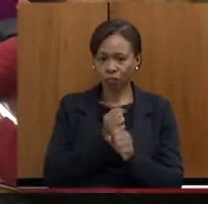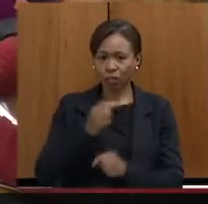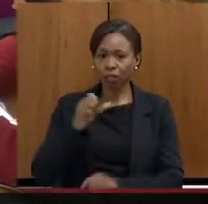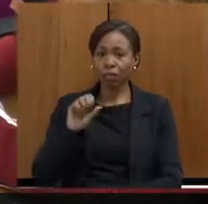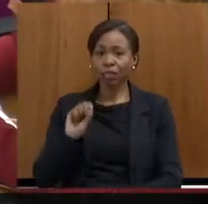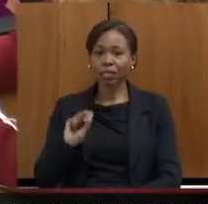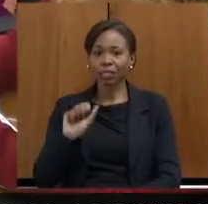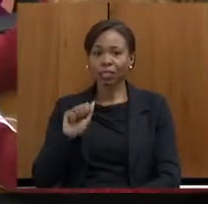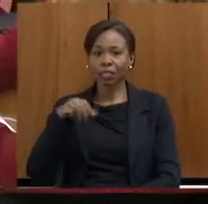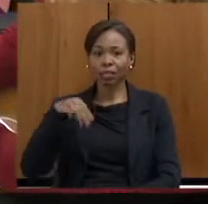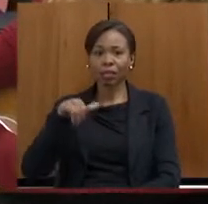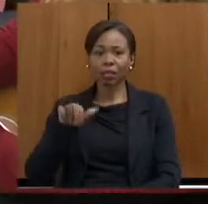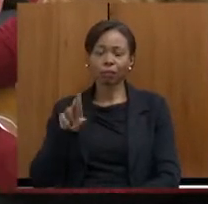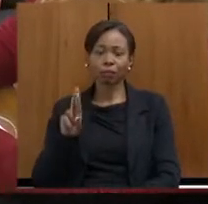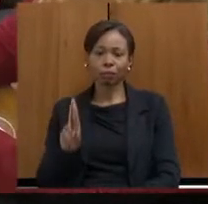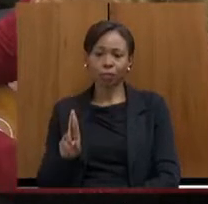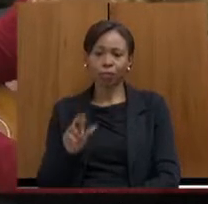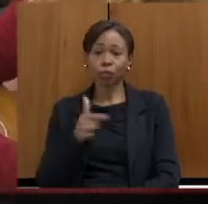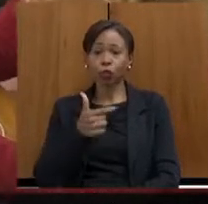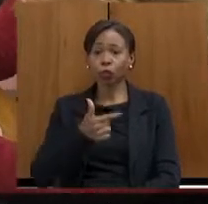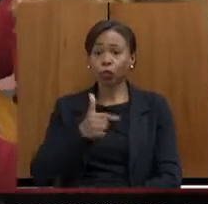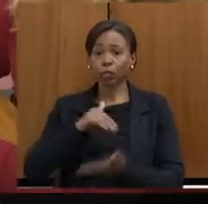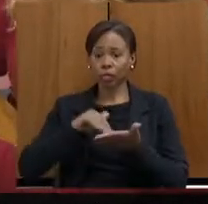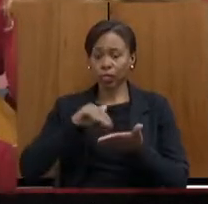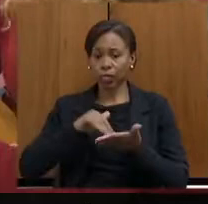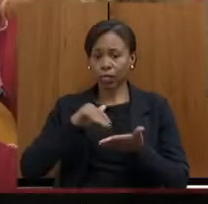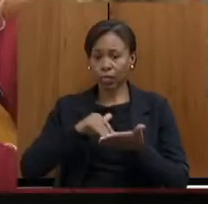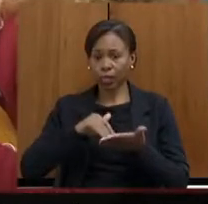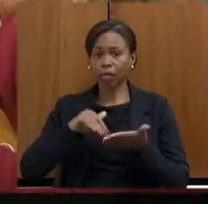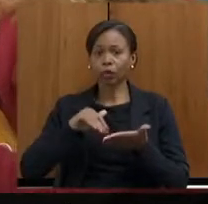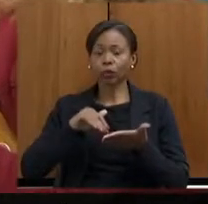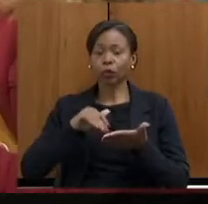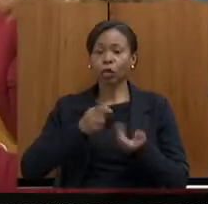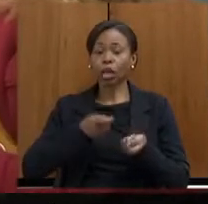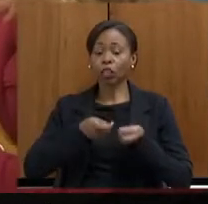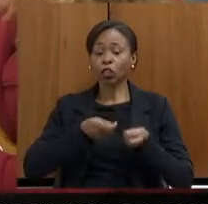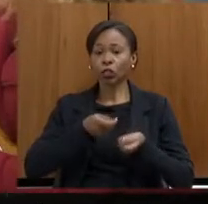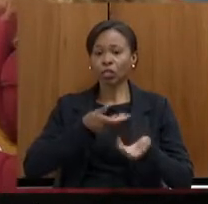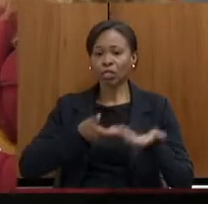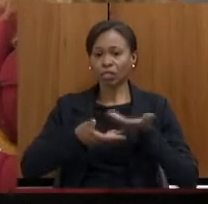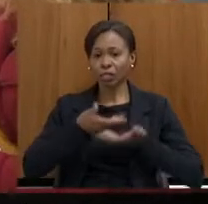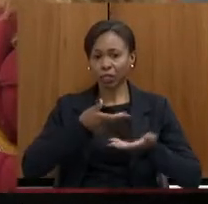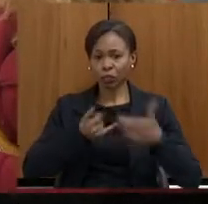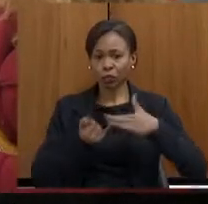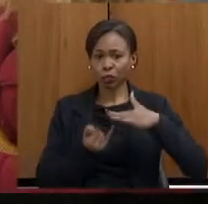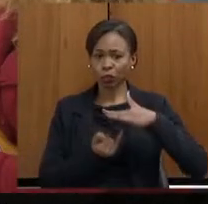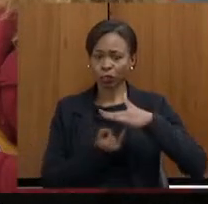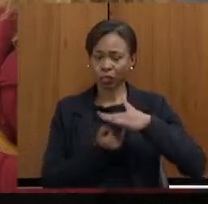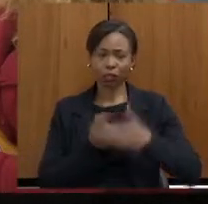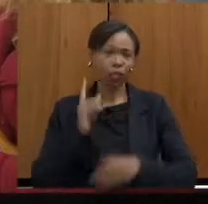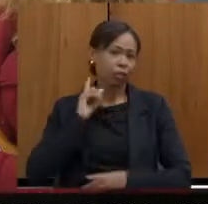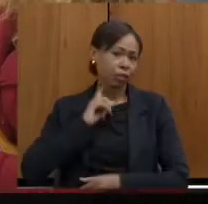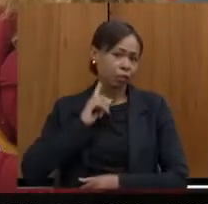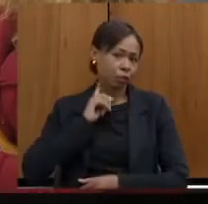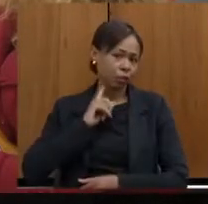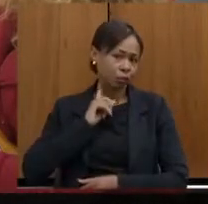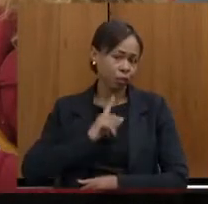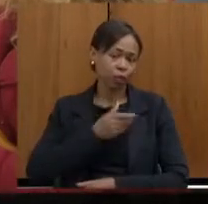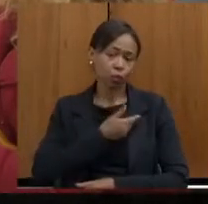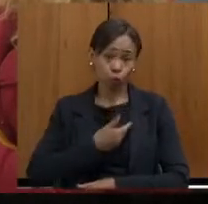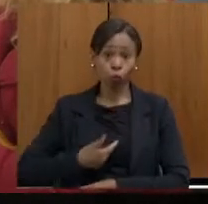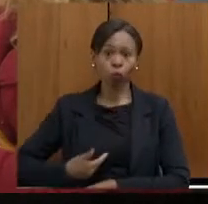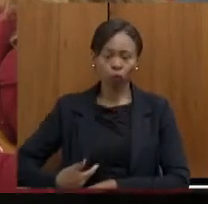Moisés, subsecretário da Secretaria de Articulação Institucional do Estado de Minas Gerais, a Secretaria de Estado de Governo,